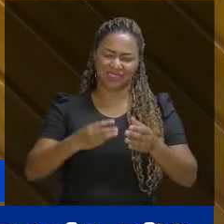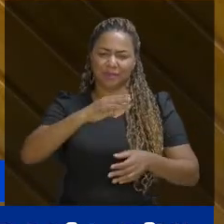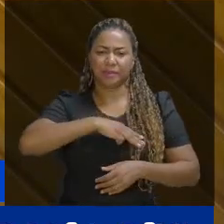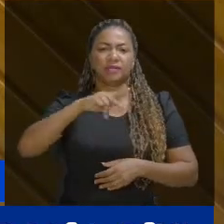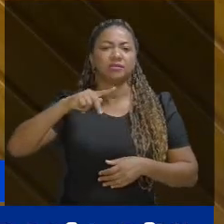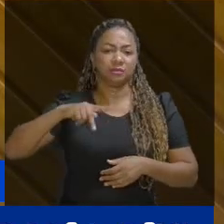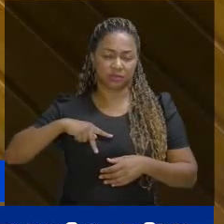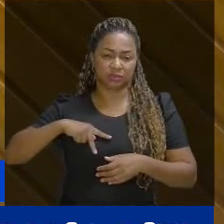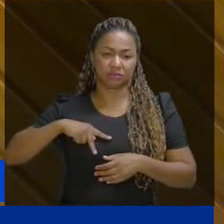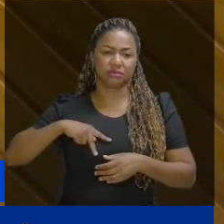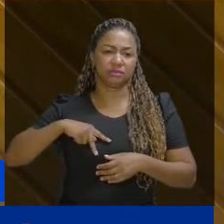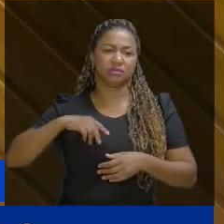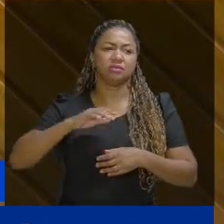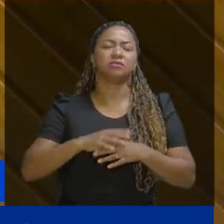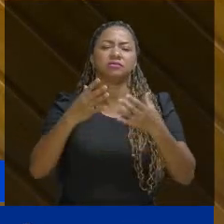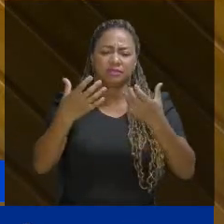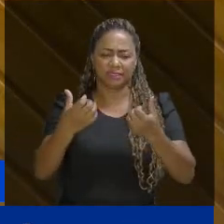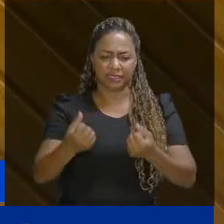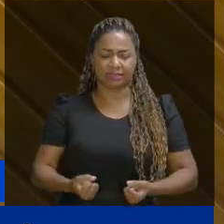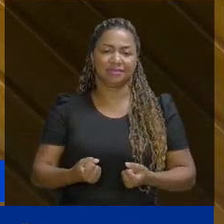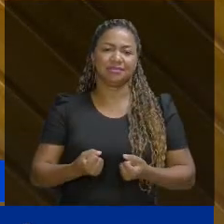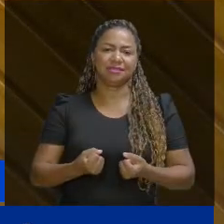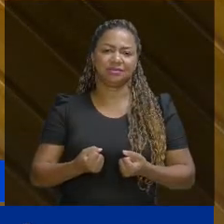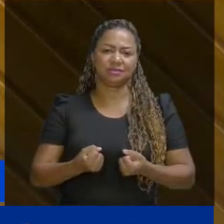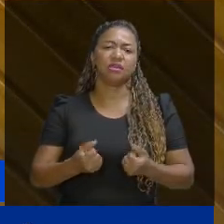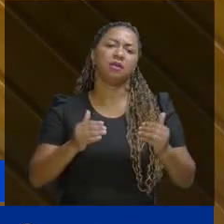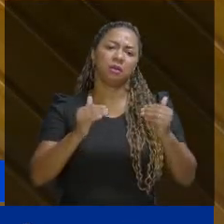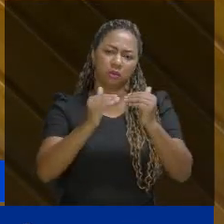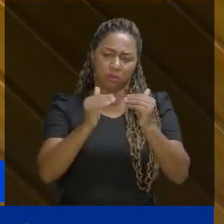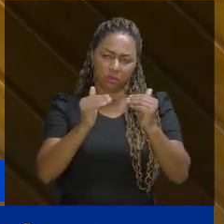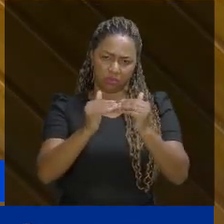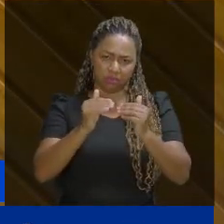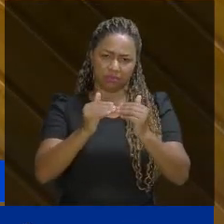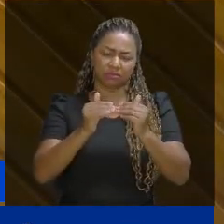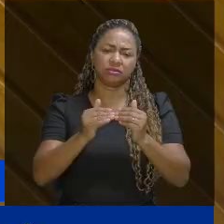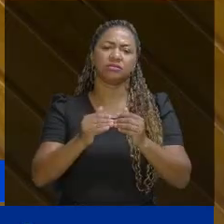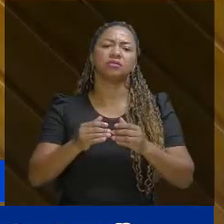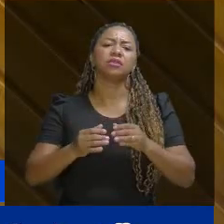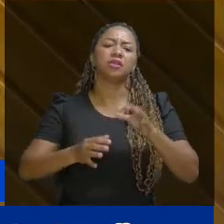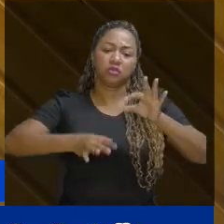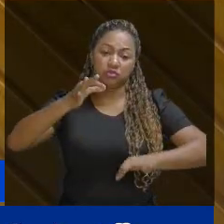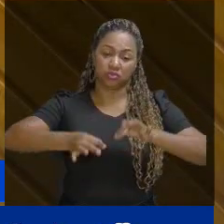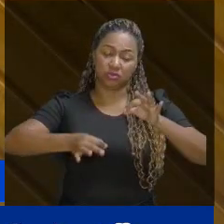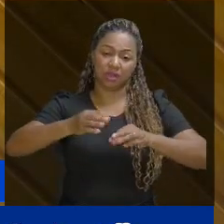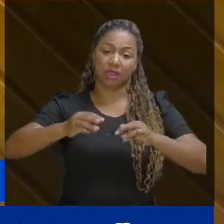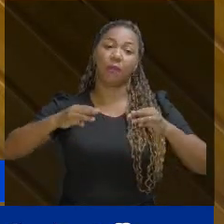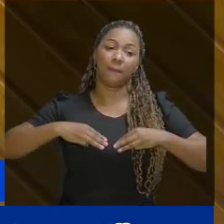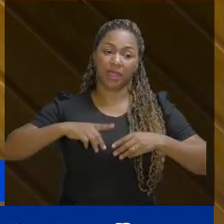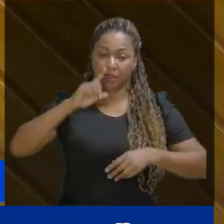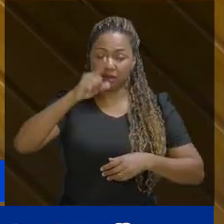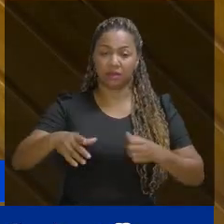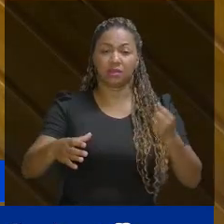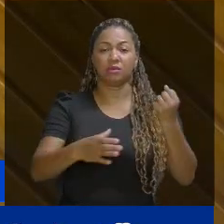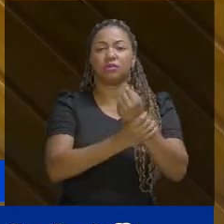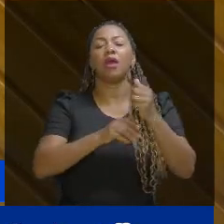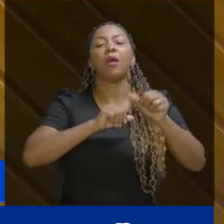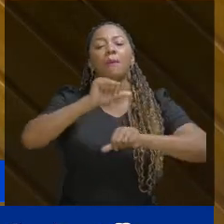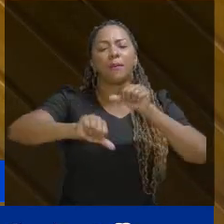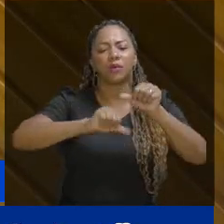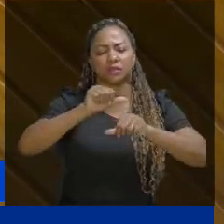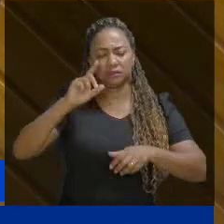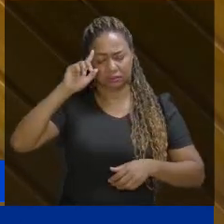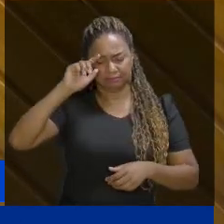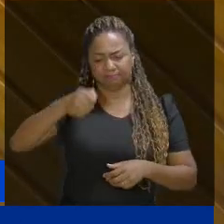Ministério Público, se acolhidos fossem, concordo, julgaríamos o mérito do mandado de segurança, porque nós modificaríamos